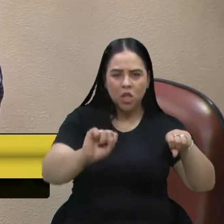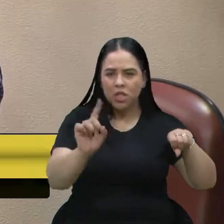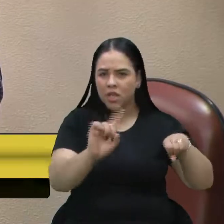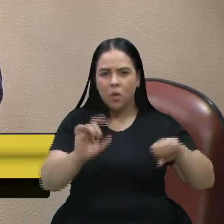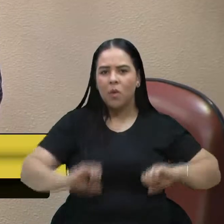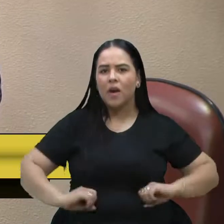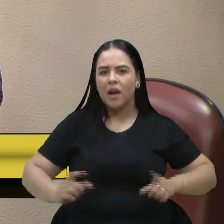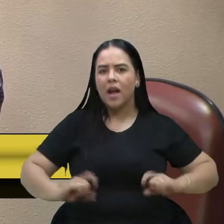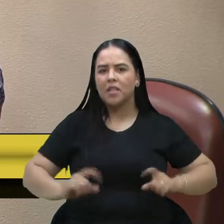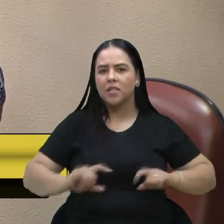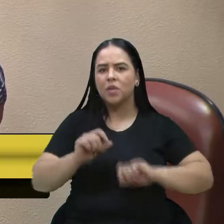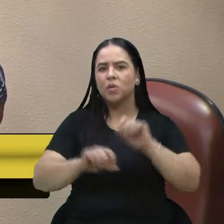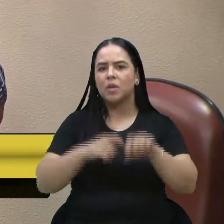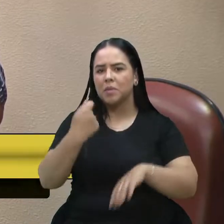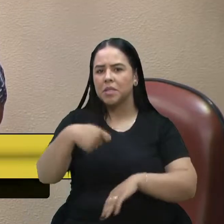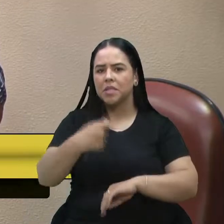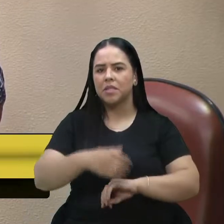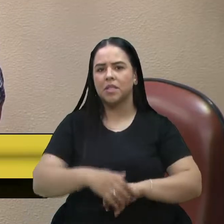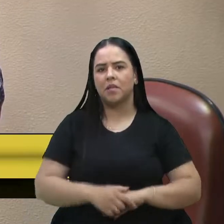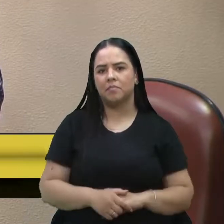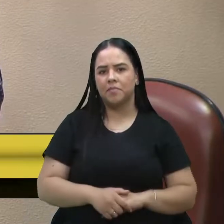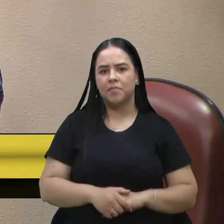gastar.